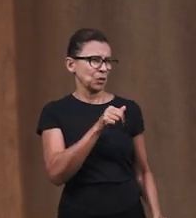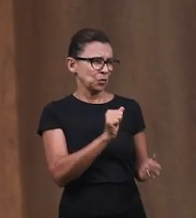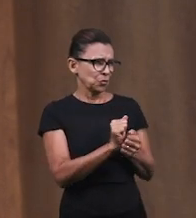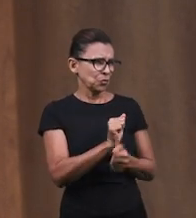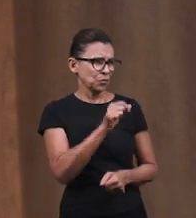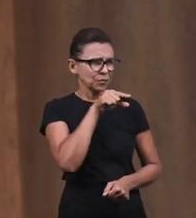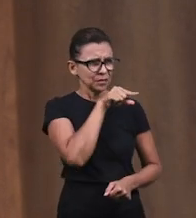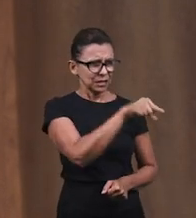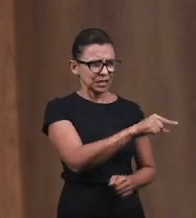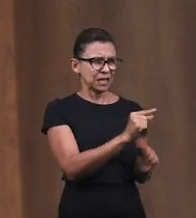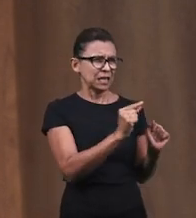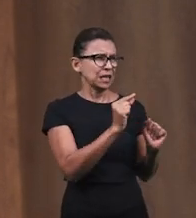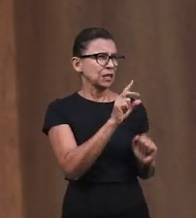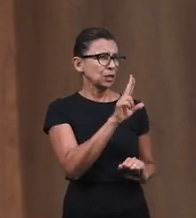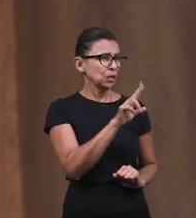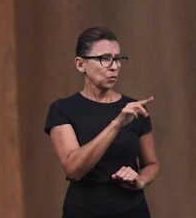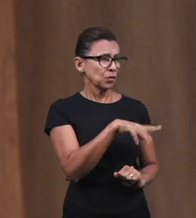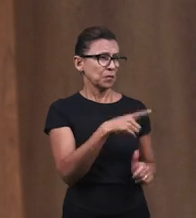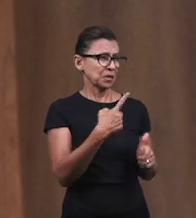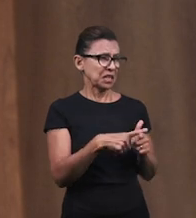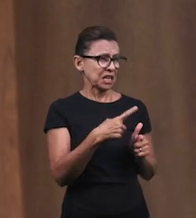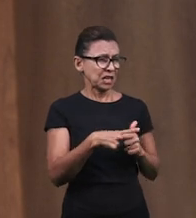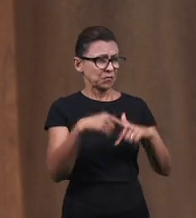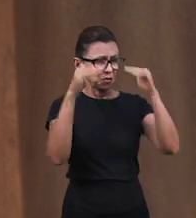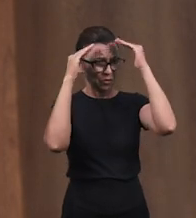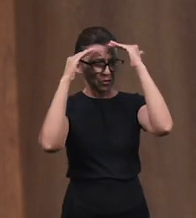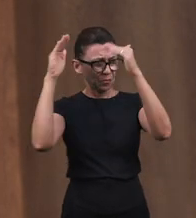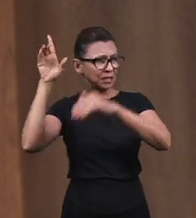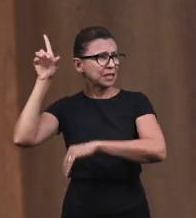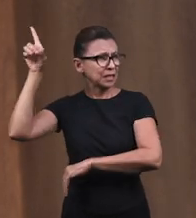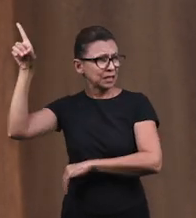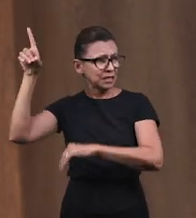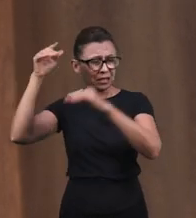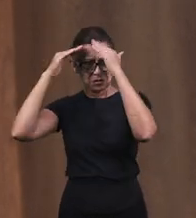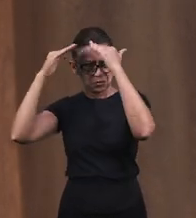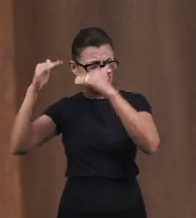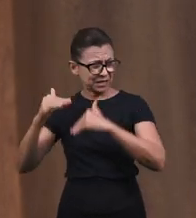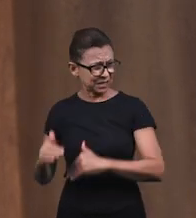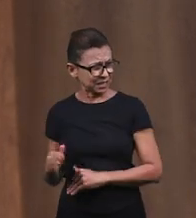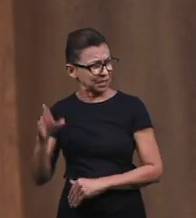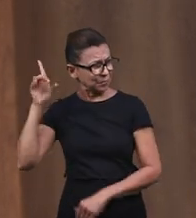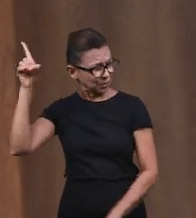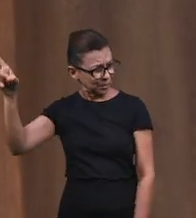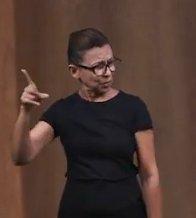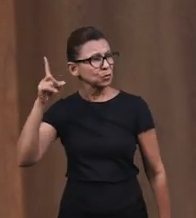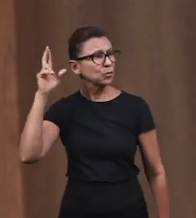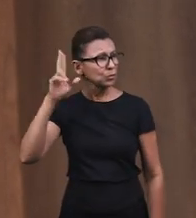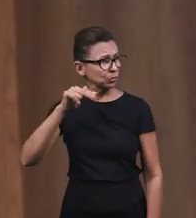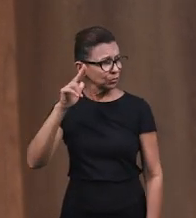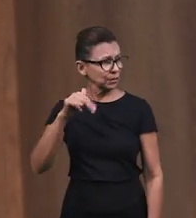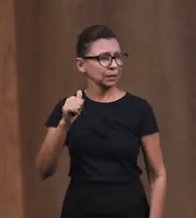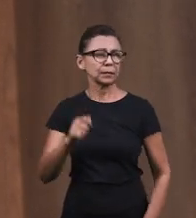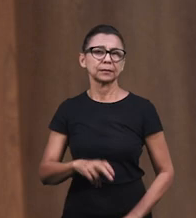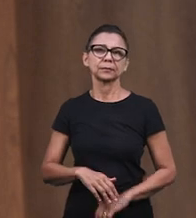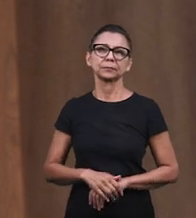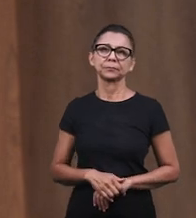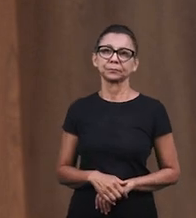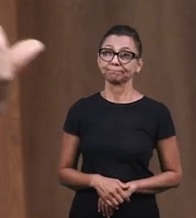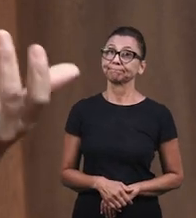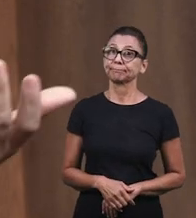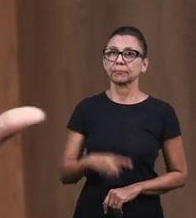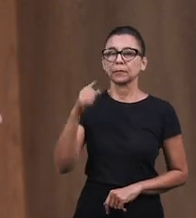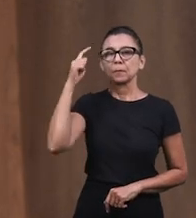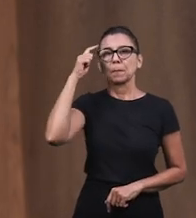os prazeres desta vida. Lá no Egito, não havia uma igreja com um pastor, diáconos, professores. Não havia